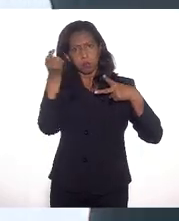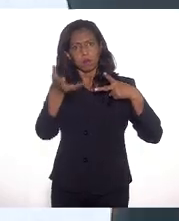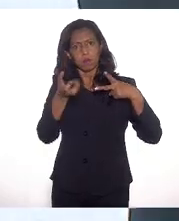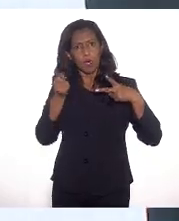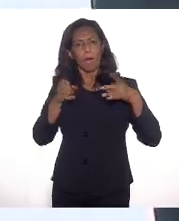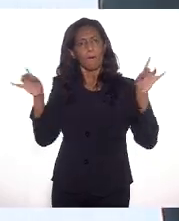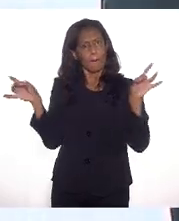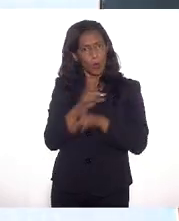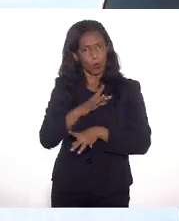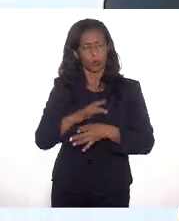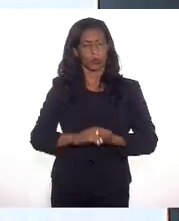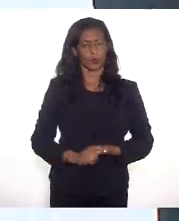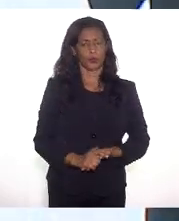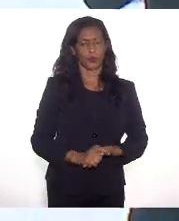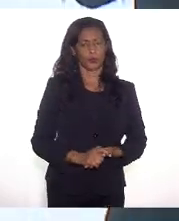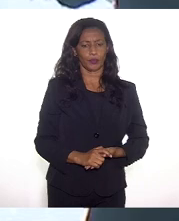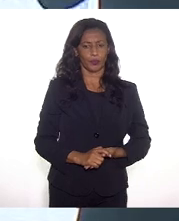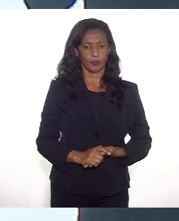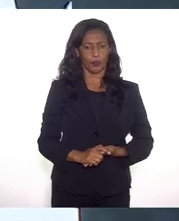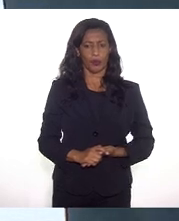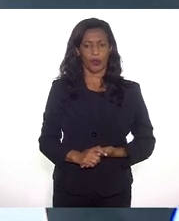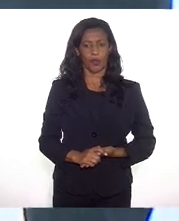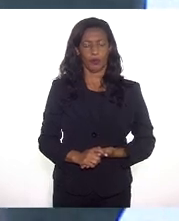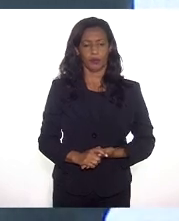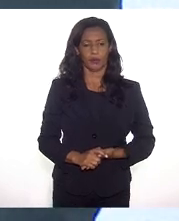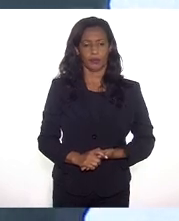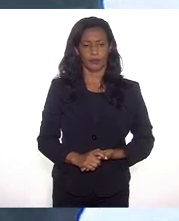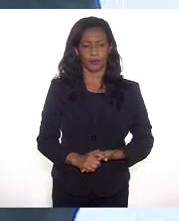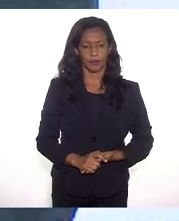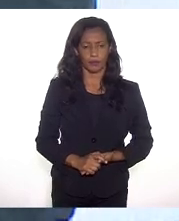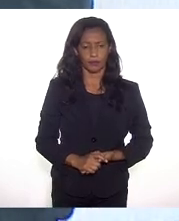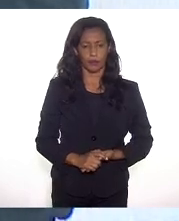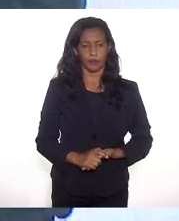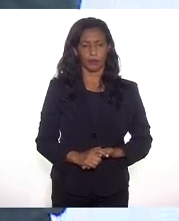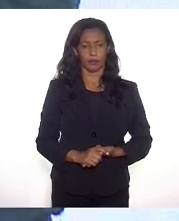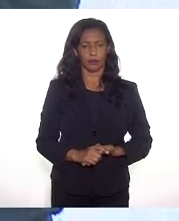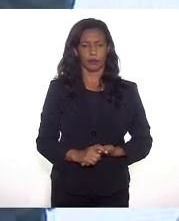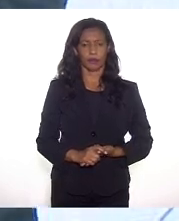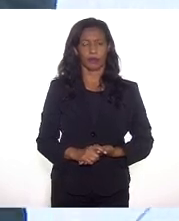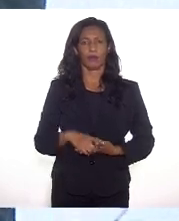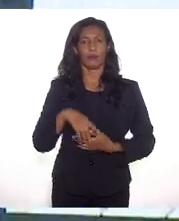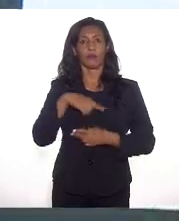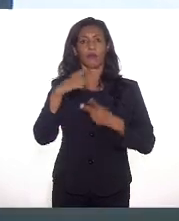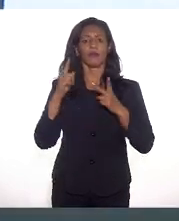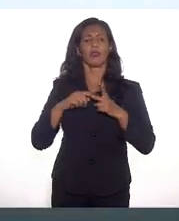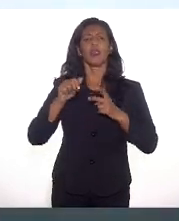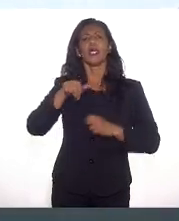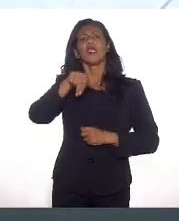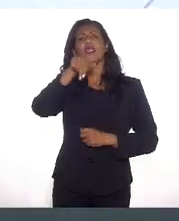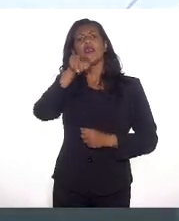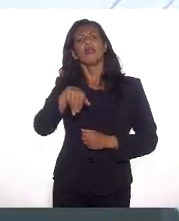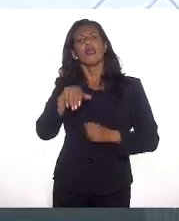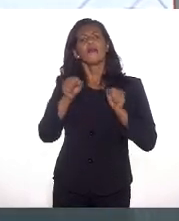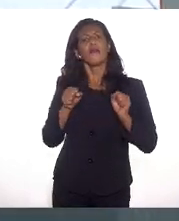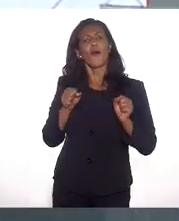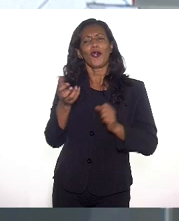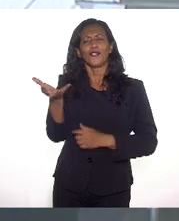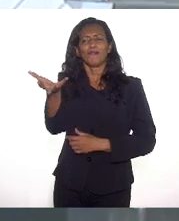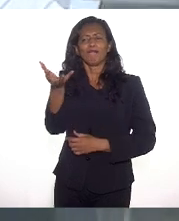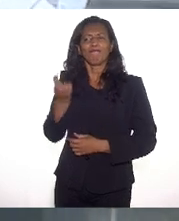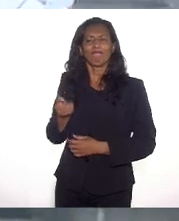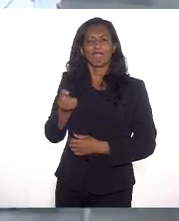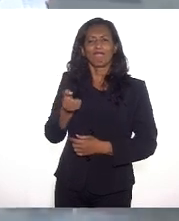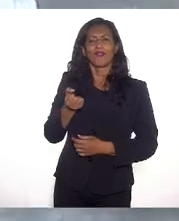Próximo. E aqui, um pouco da elegibilidade, ou seja, quem pode receber, quem são as